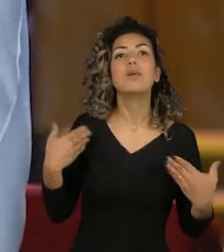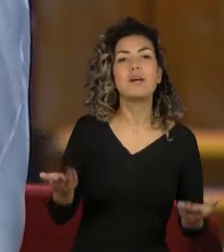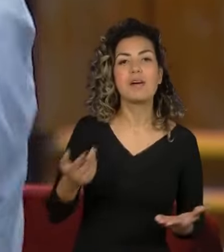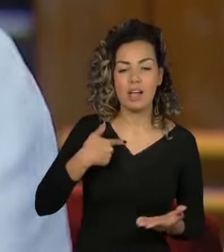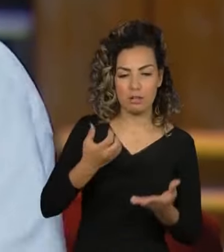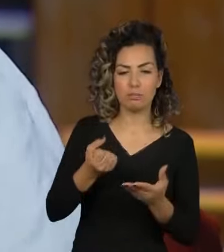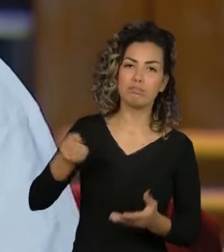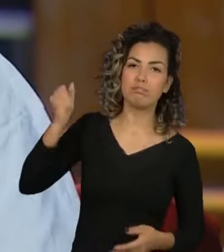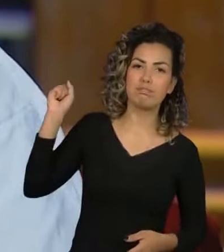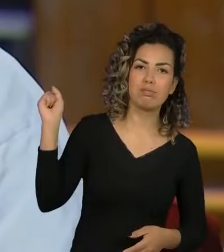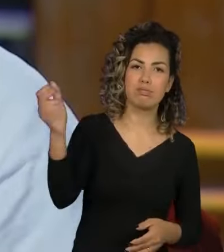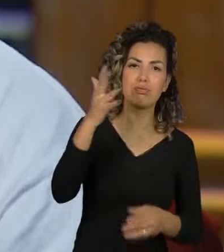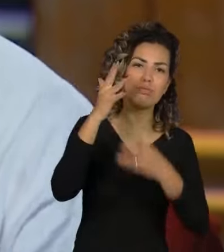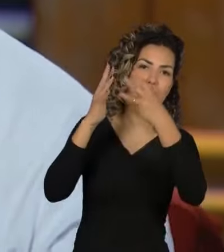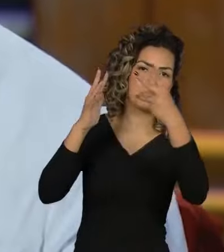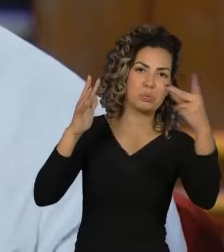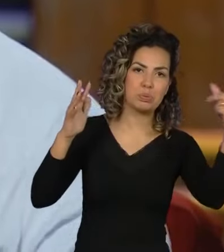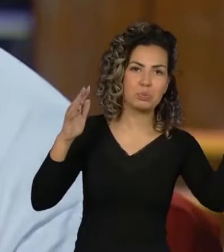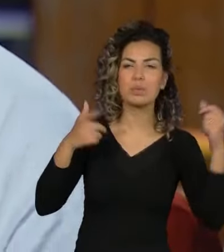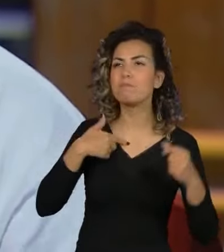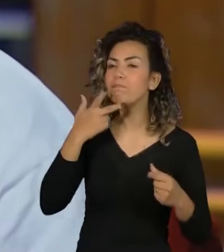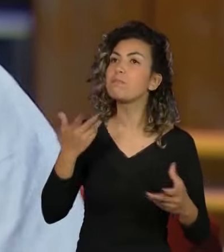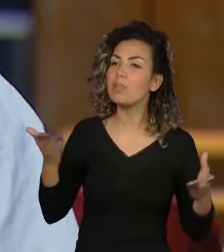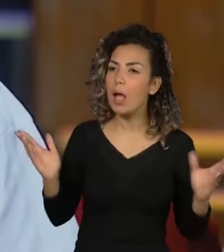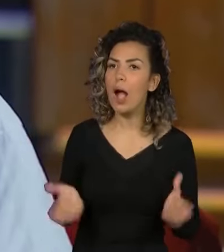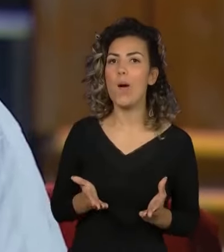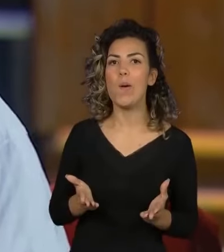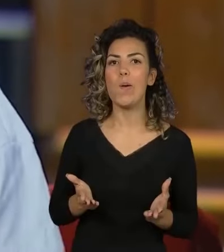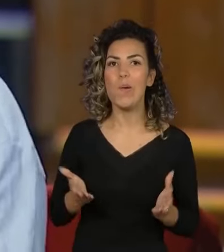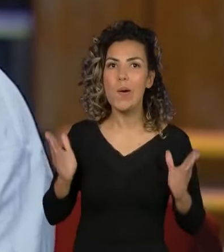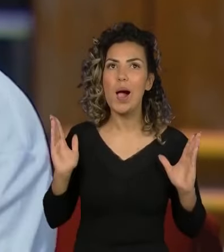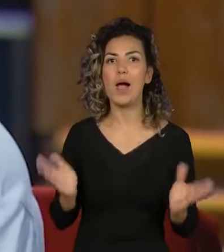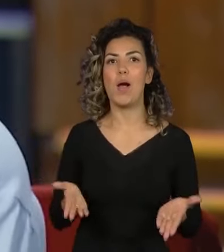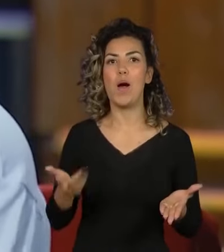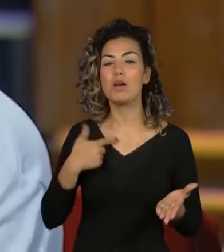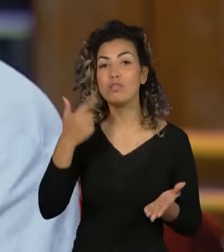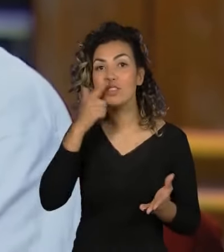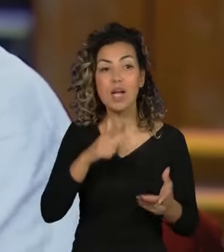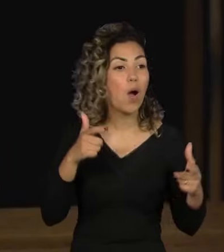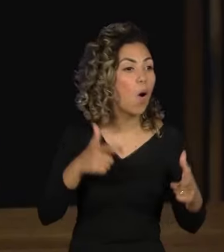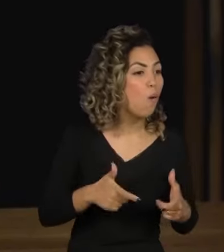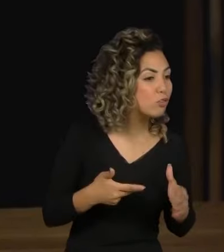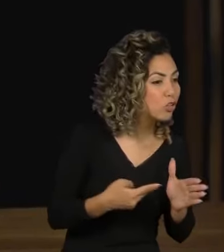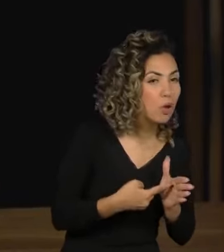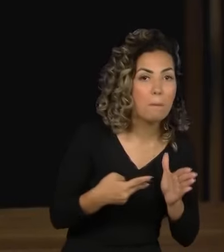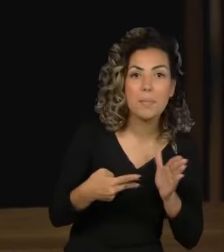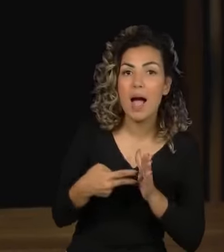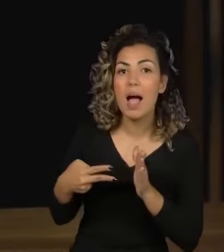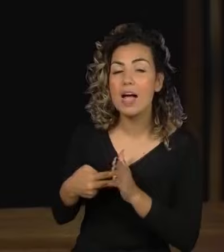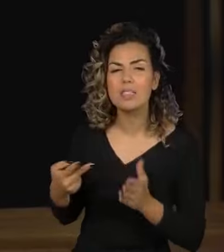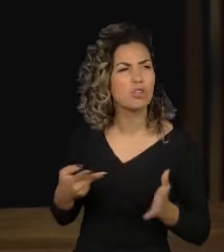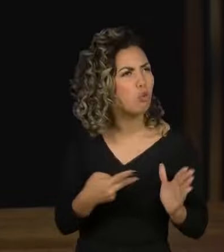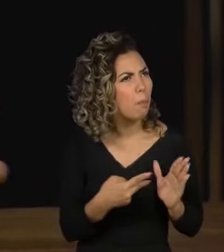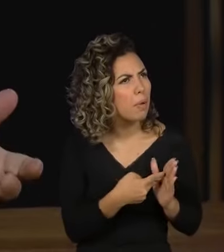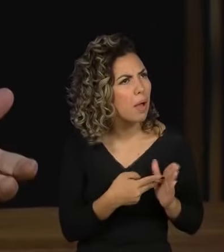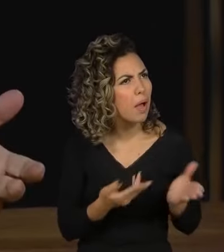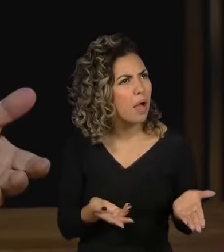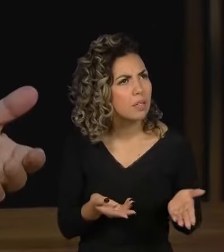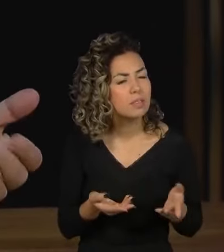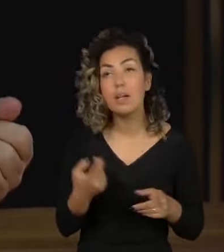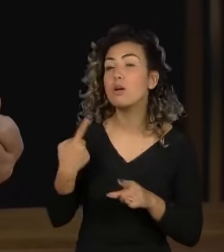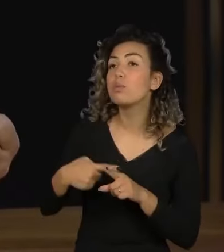taquei a cinza Hum e falei agora mano e agora onde que eu vou encontrar uma tomada aqui agora uma tomada é porque não tinha bateria não tinha lugar